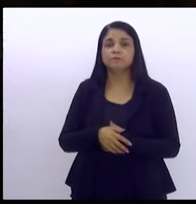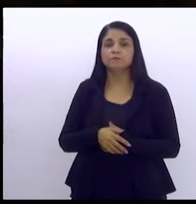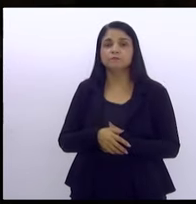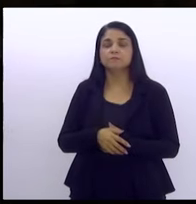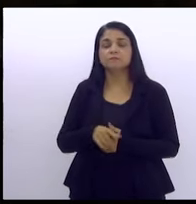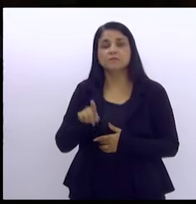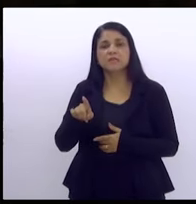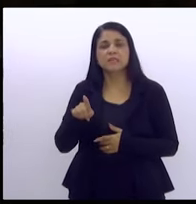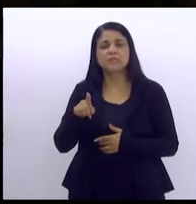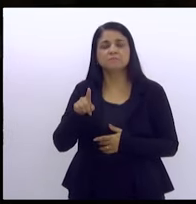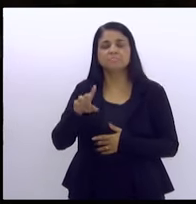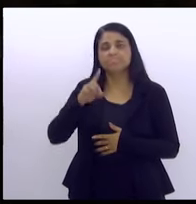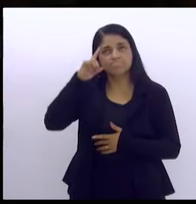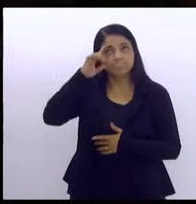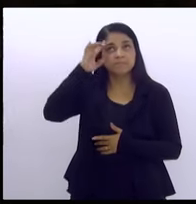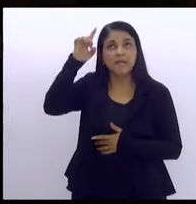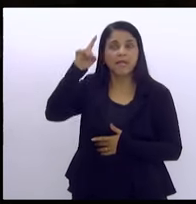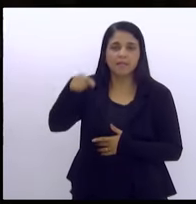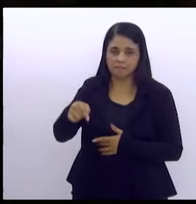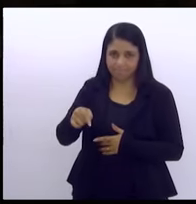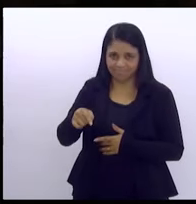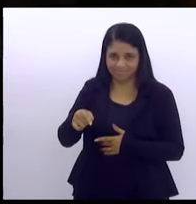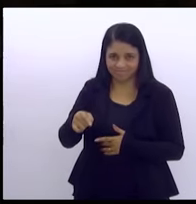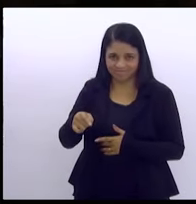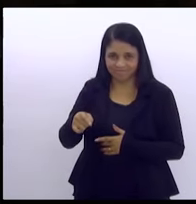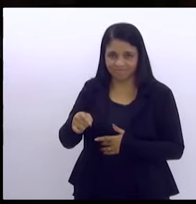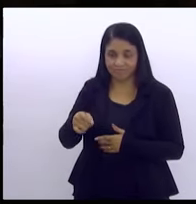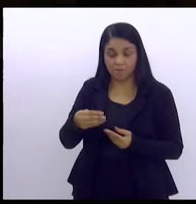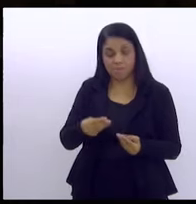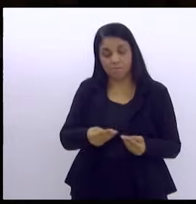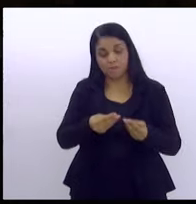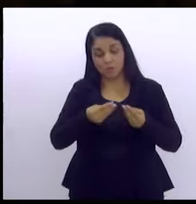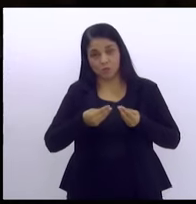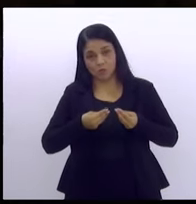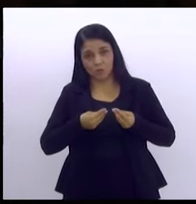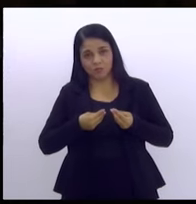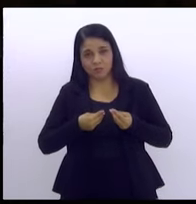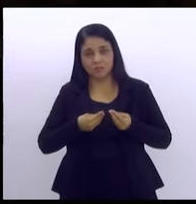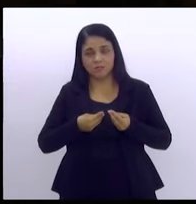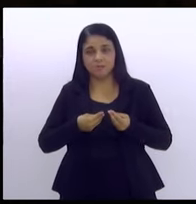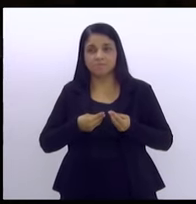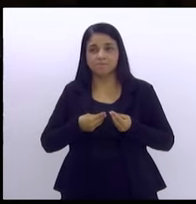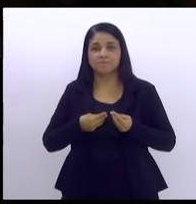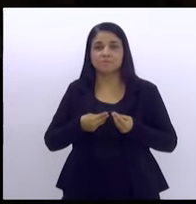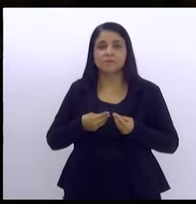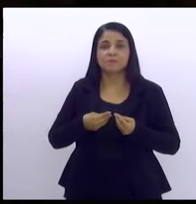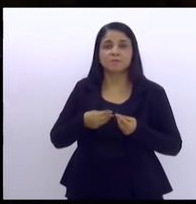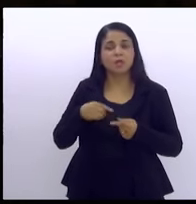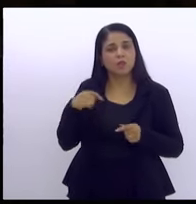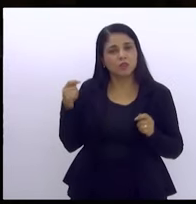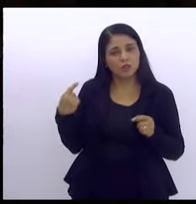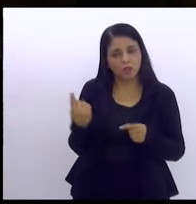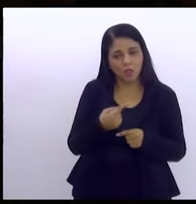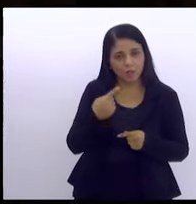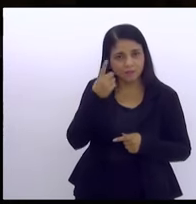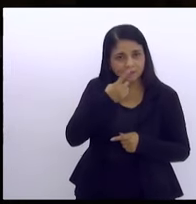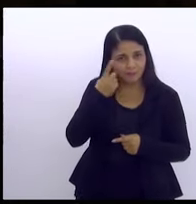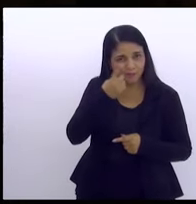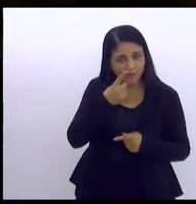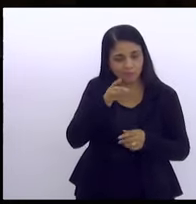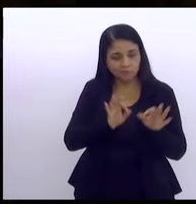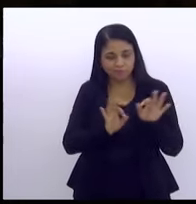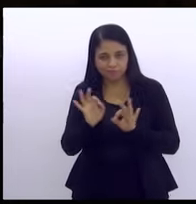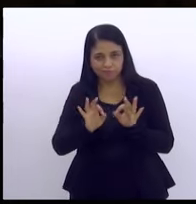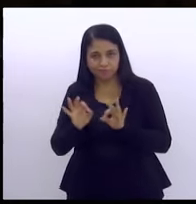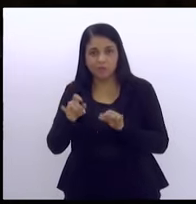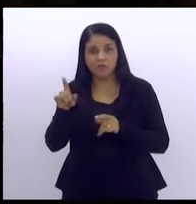dos idealizadores da ideia, trouxe a ideia para que nós tivéssemos esta capacidade. Lá na Subsecretaria